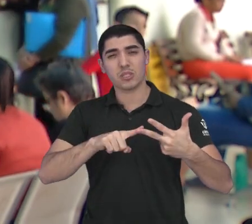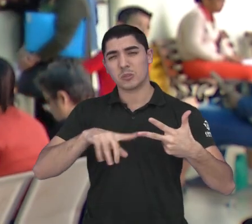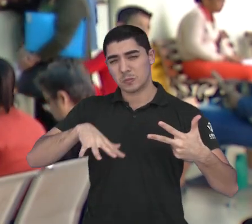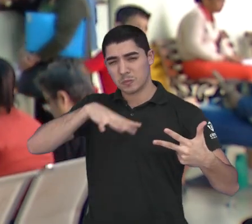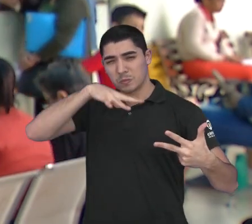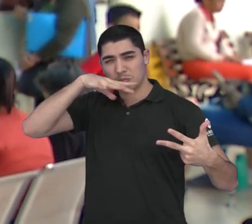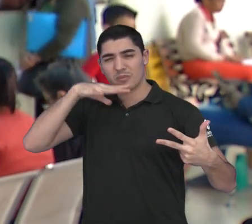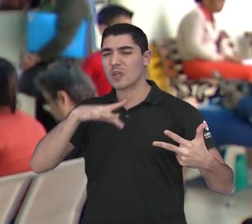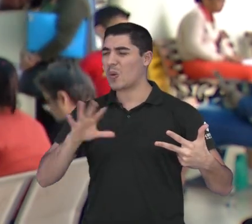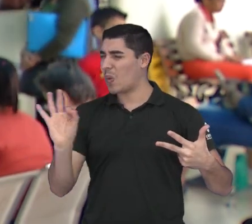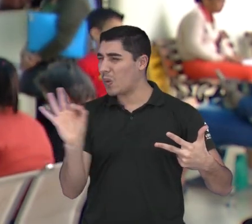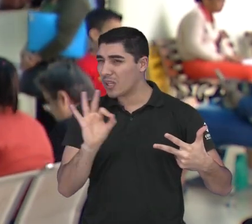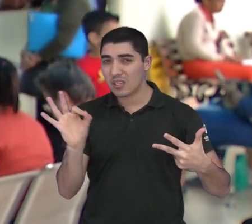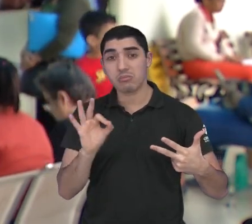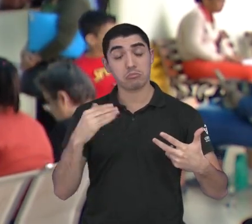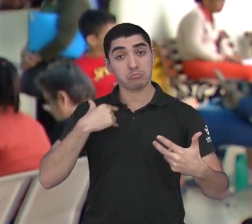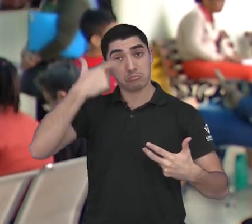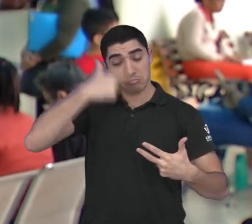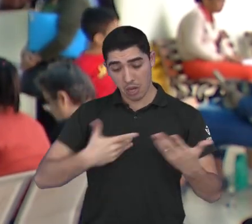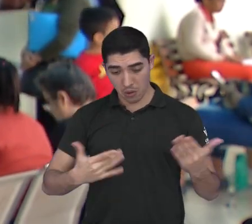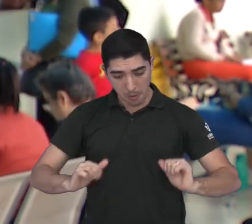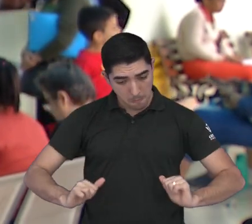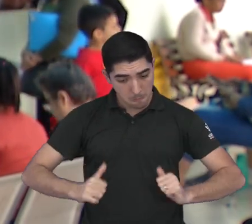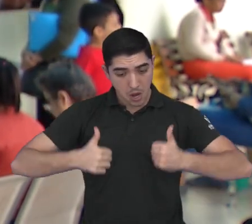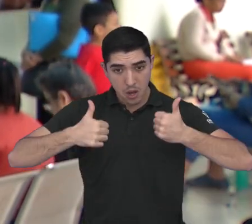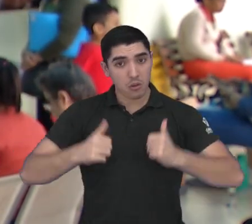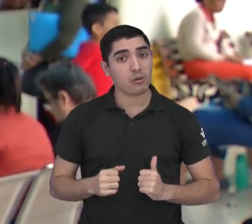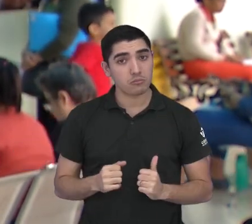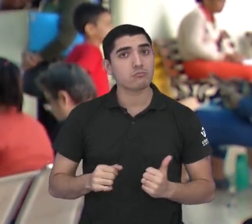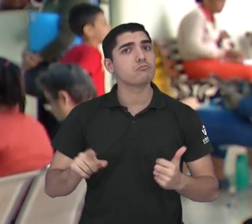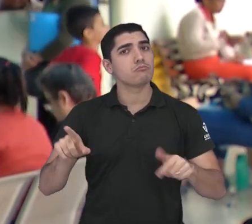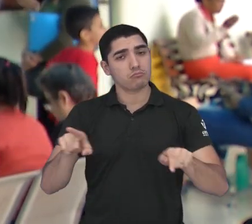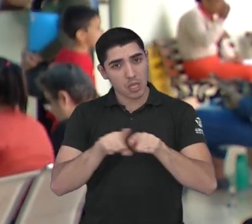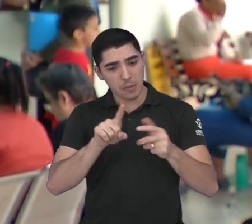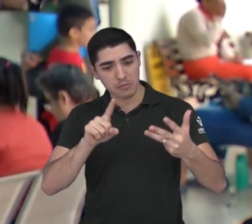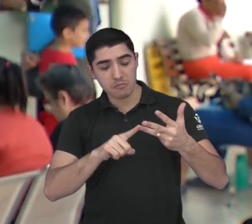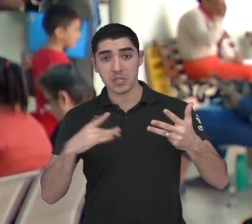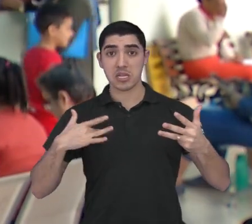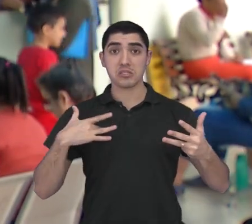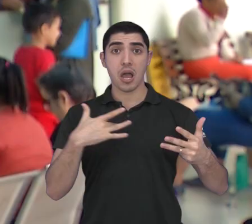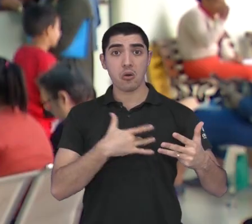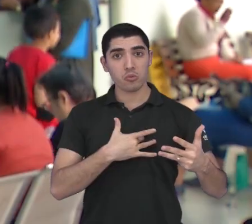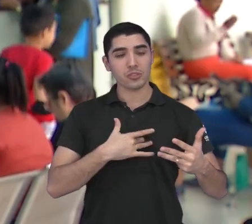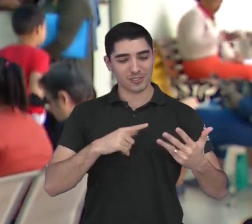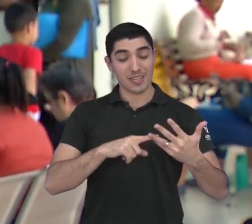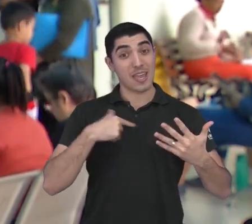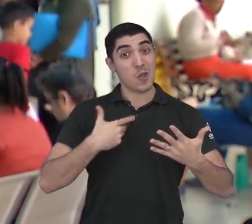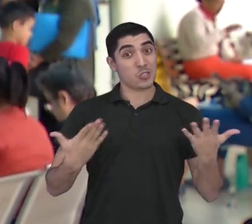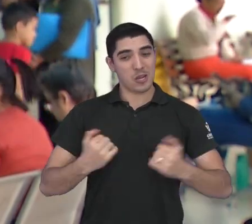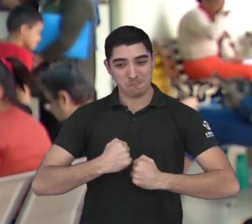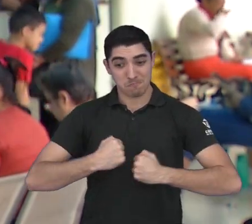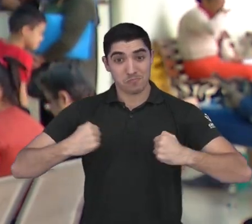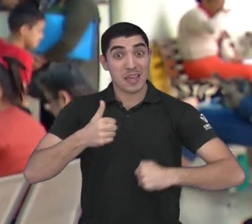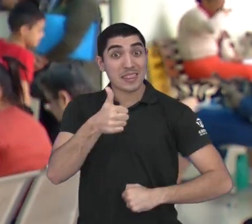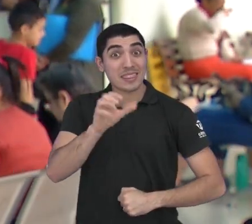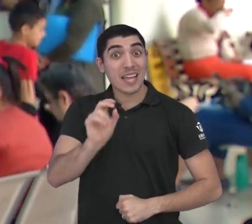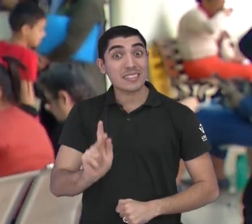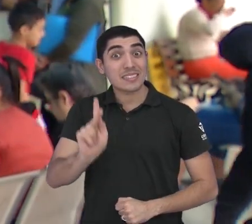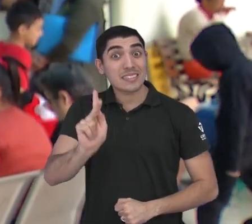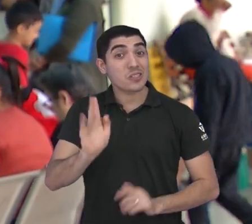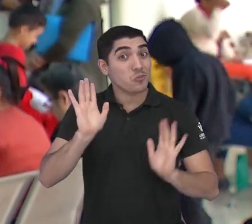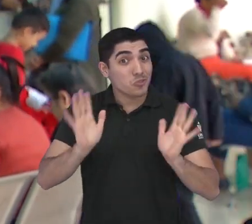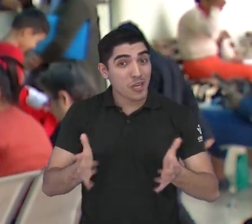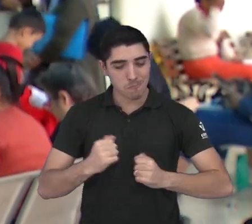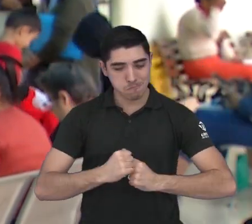isso é terrível. Então melhorou em tudo, aspecto até de bem-estar, né? Você dá uma engordada, eu engordei 10